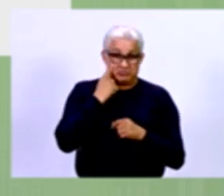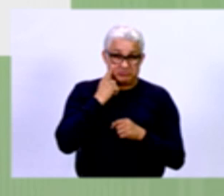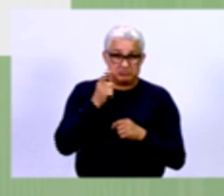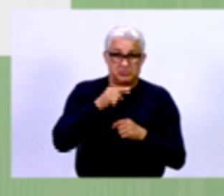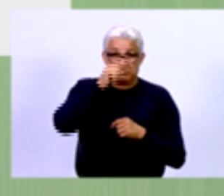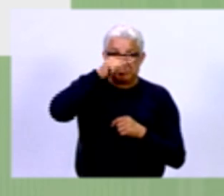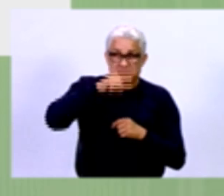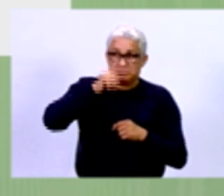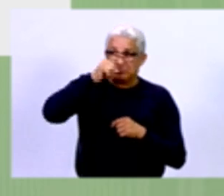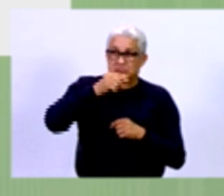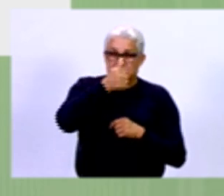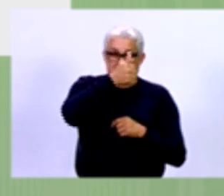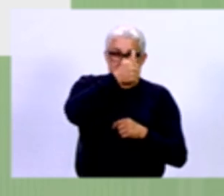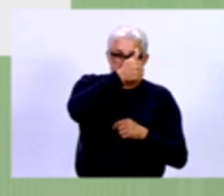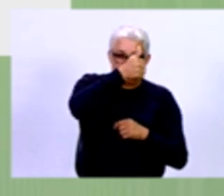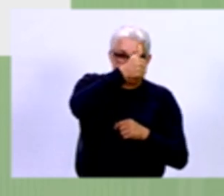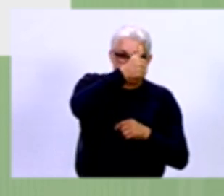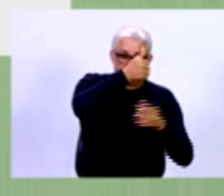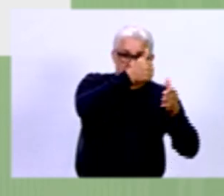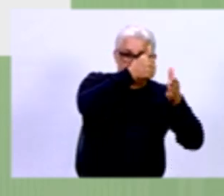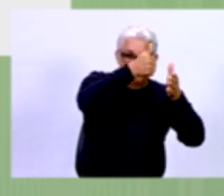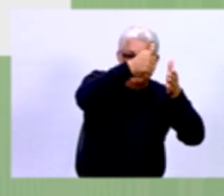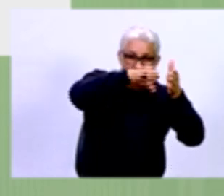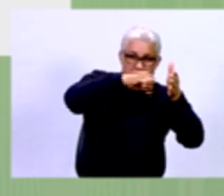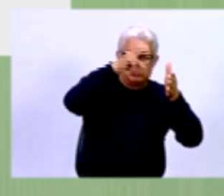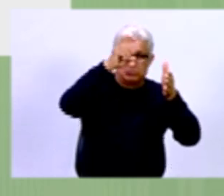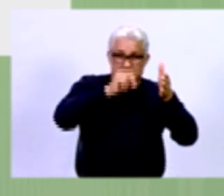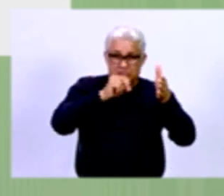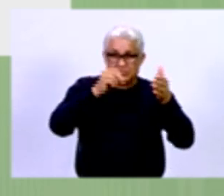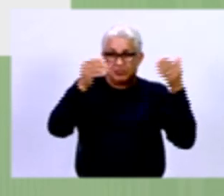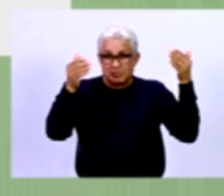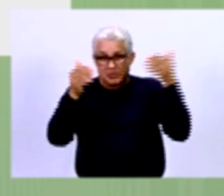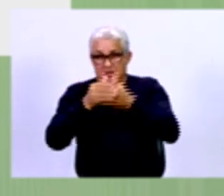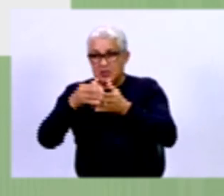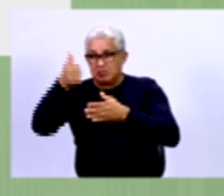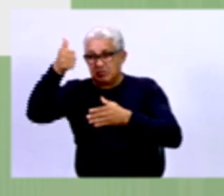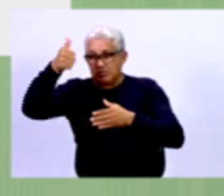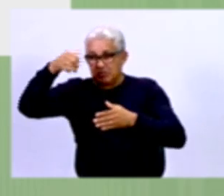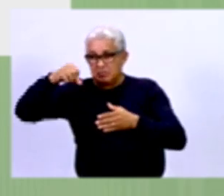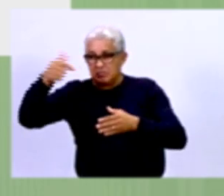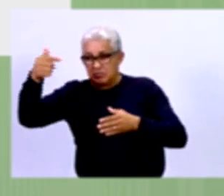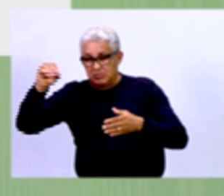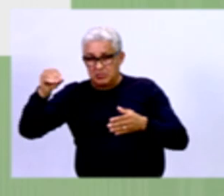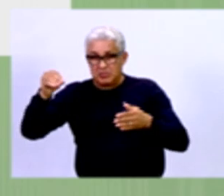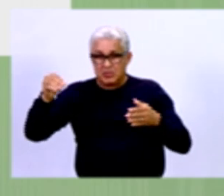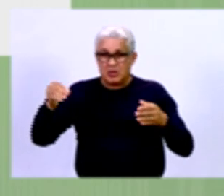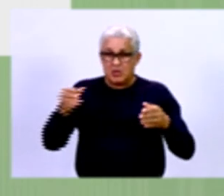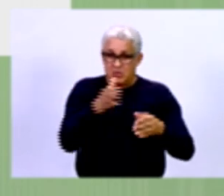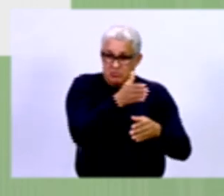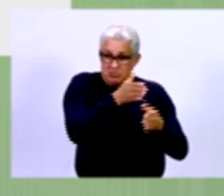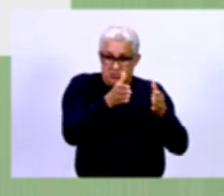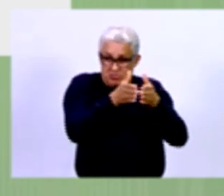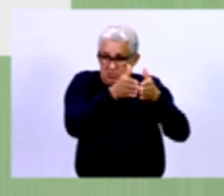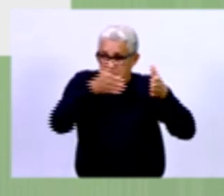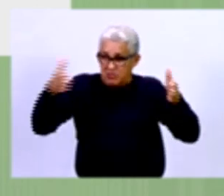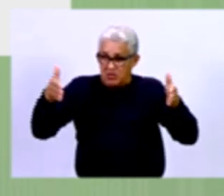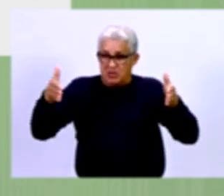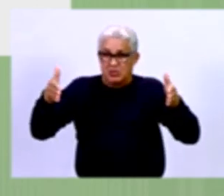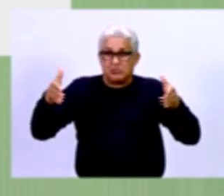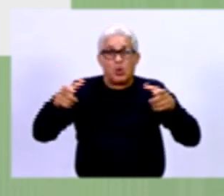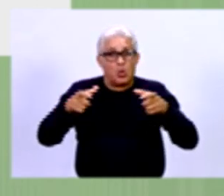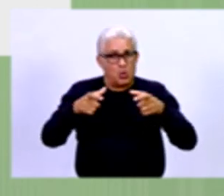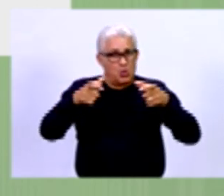de 1950 até o final da década de 70, a economia brasileira cresceu a uma média anual em torno